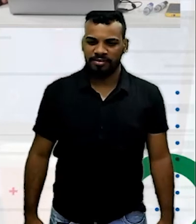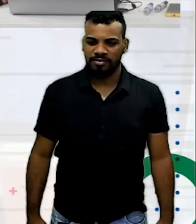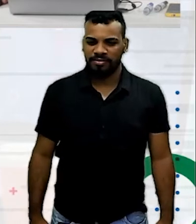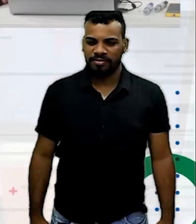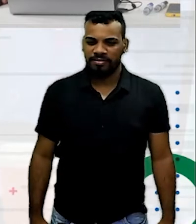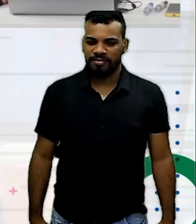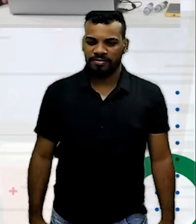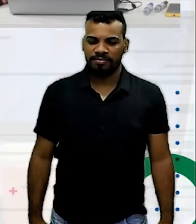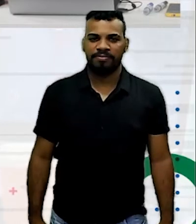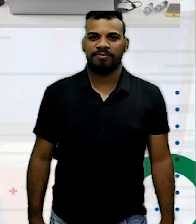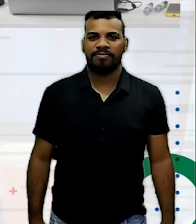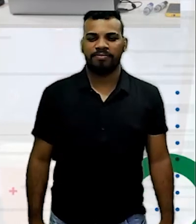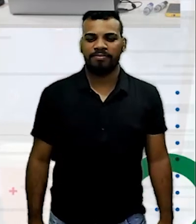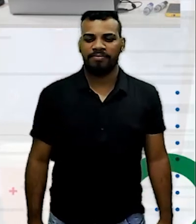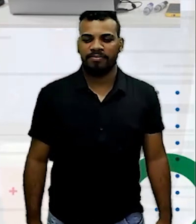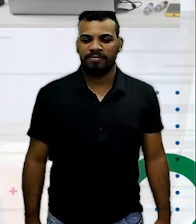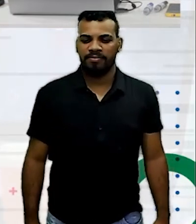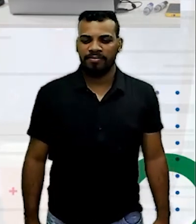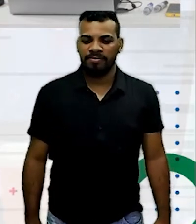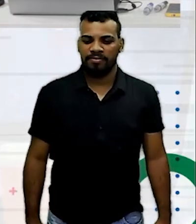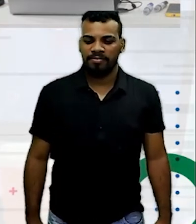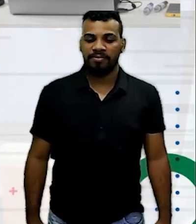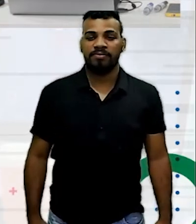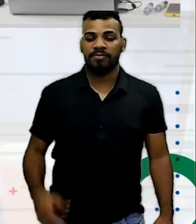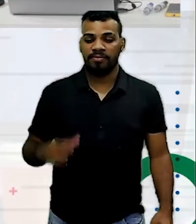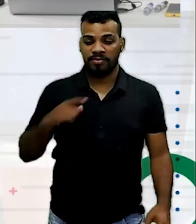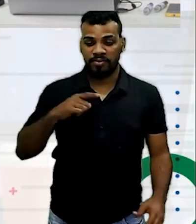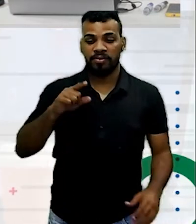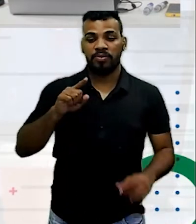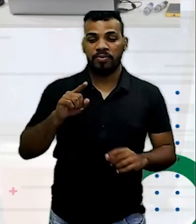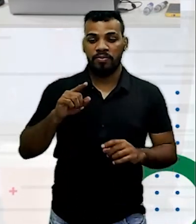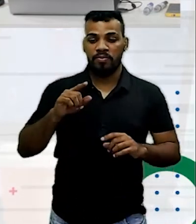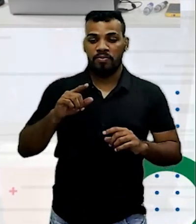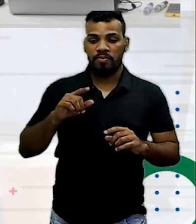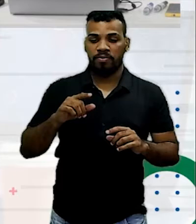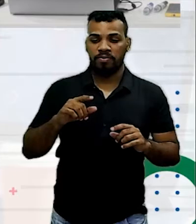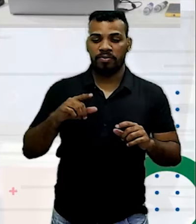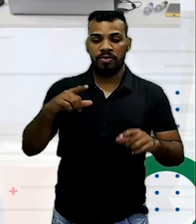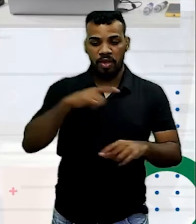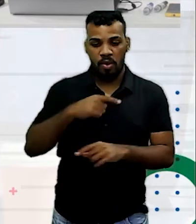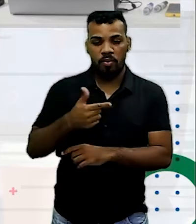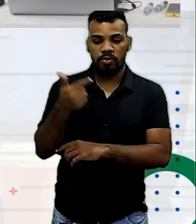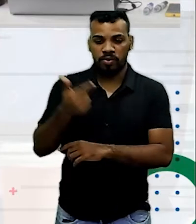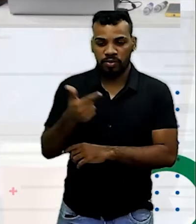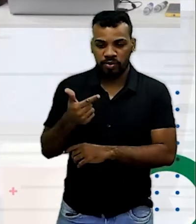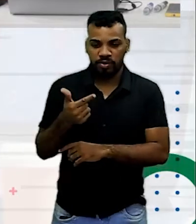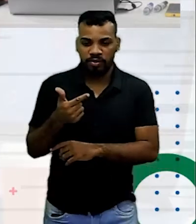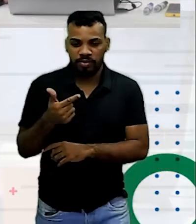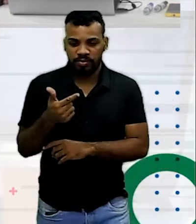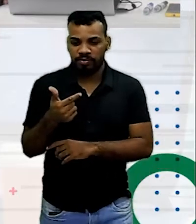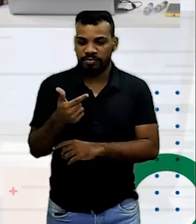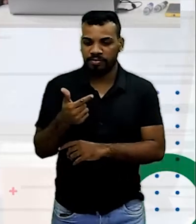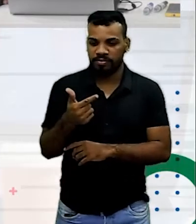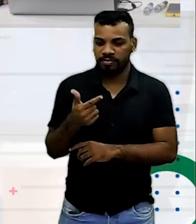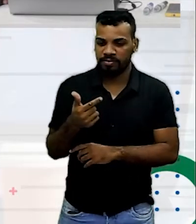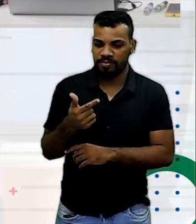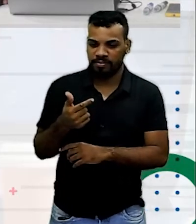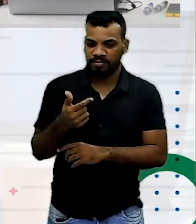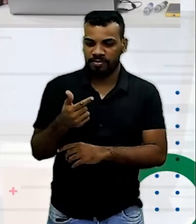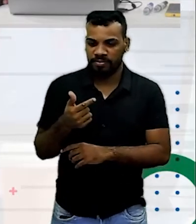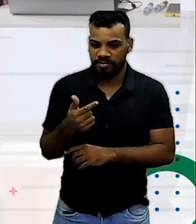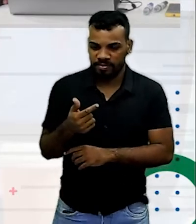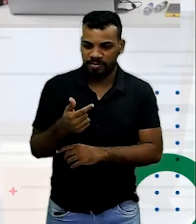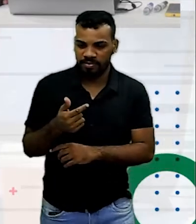E quando eu crio o meu arco, eu abro uma segunda função, que aí é